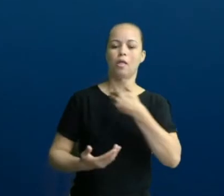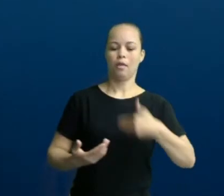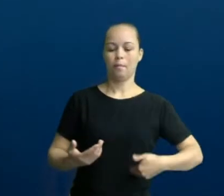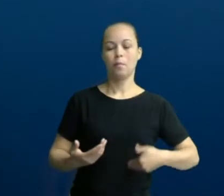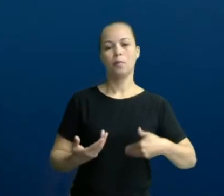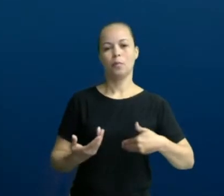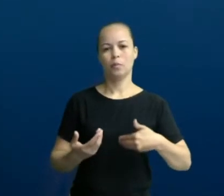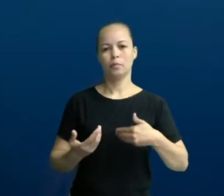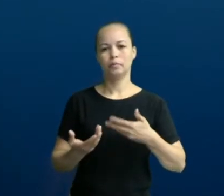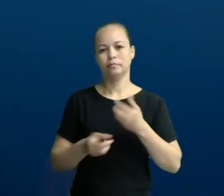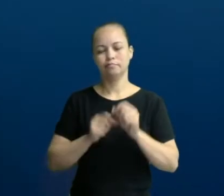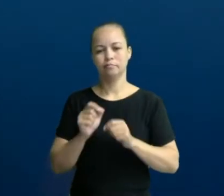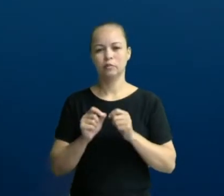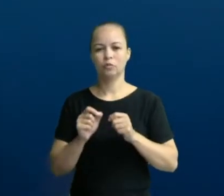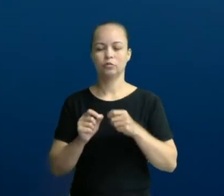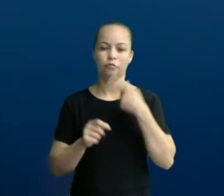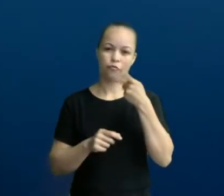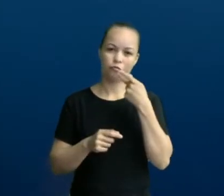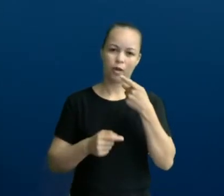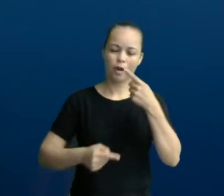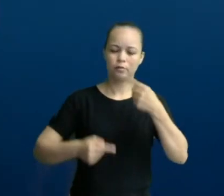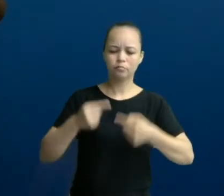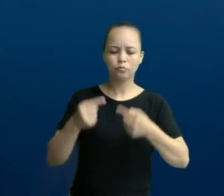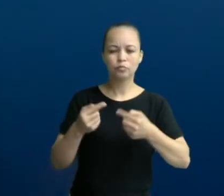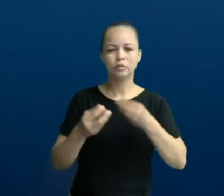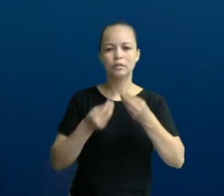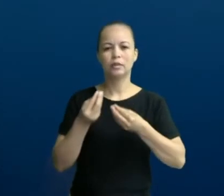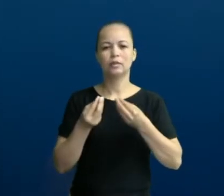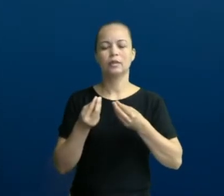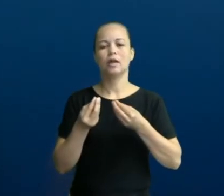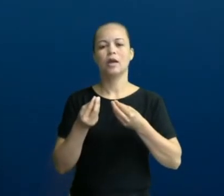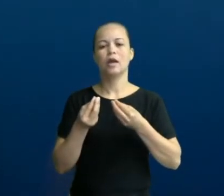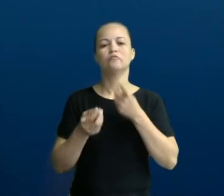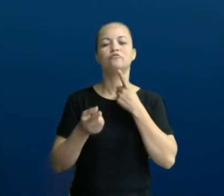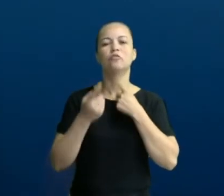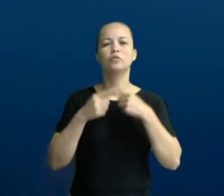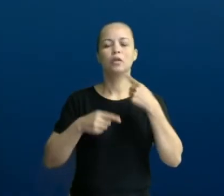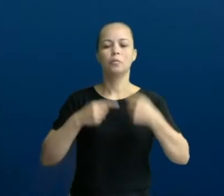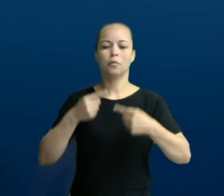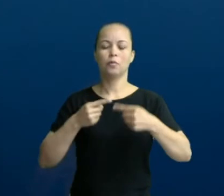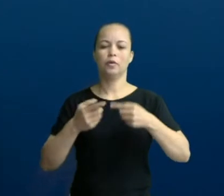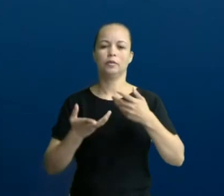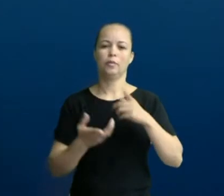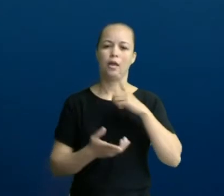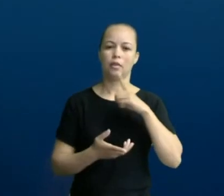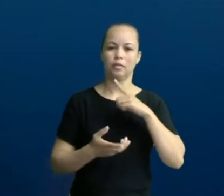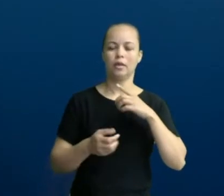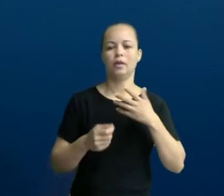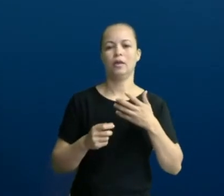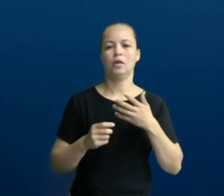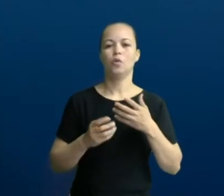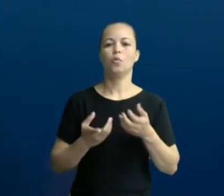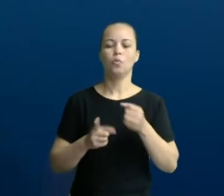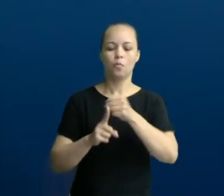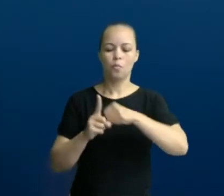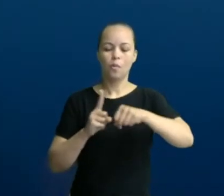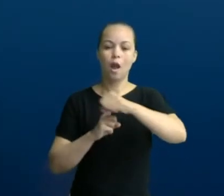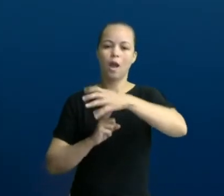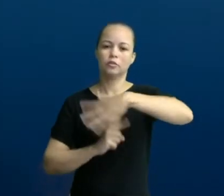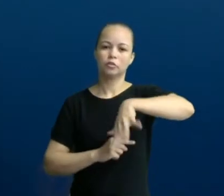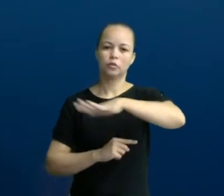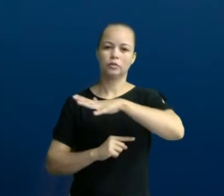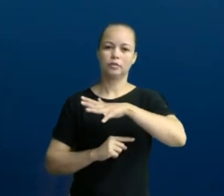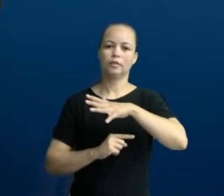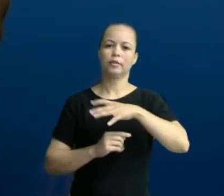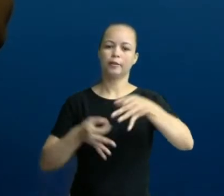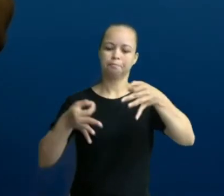fala da questão da saúde pública. Vontade política para ter o quê? Uma sociedade digna. Tem um livro, gente,